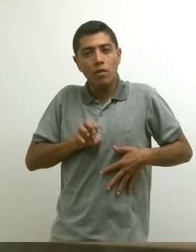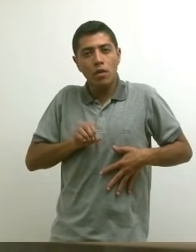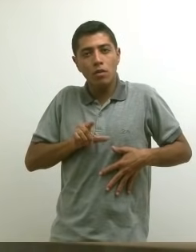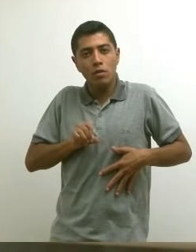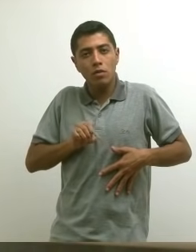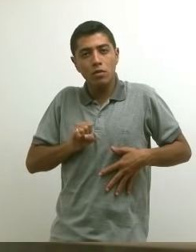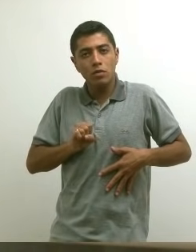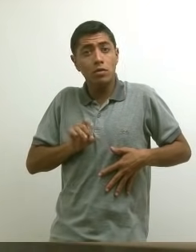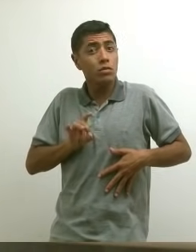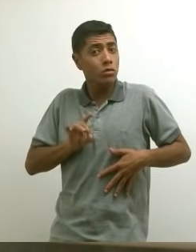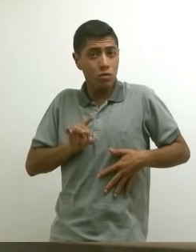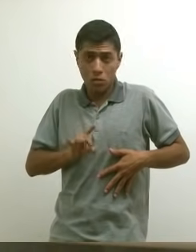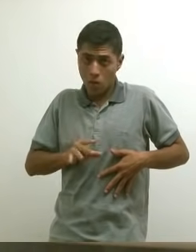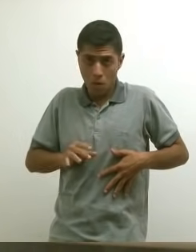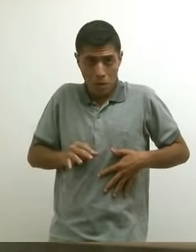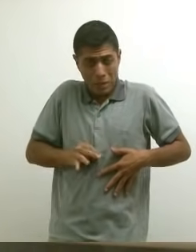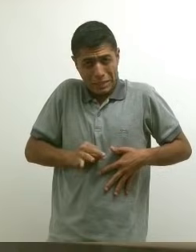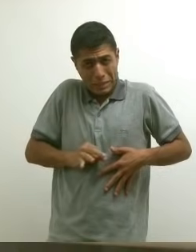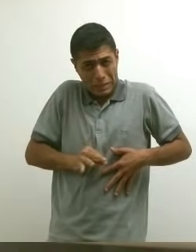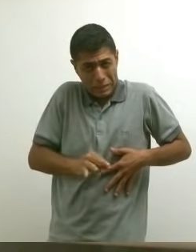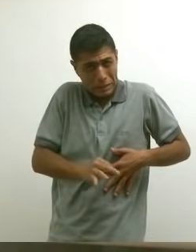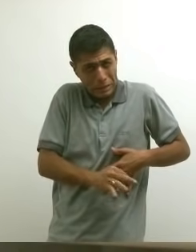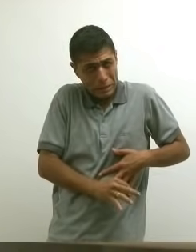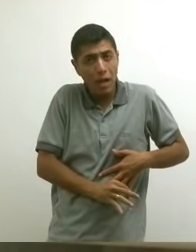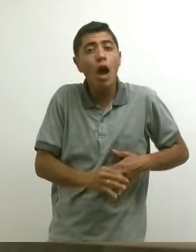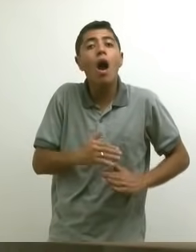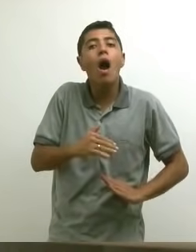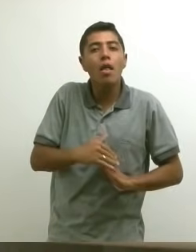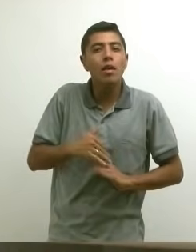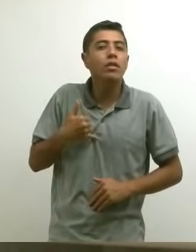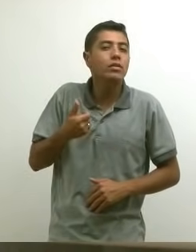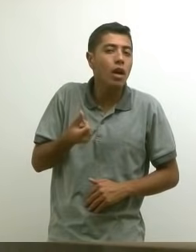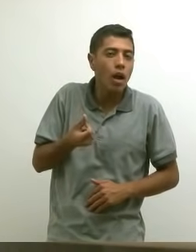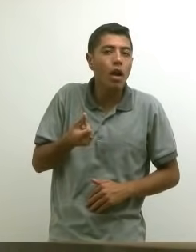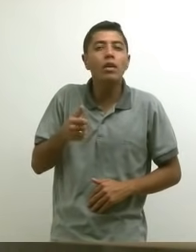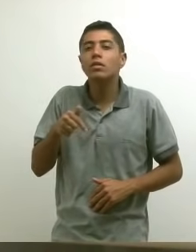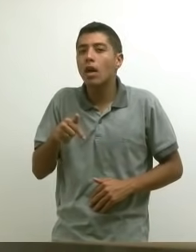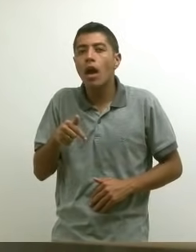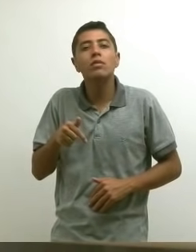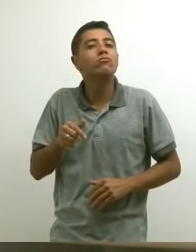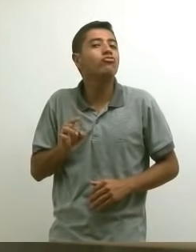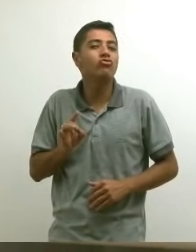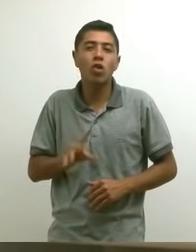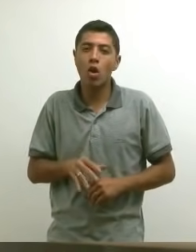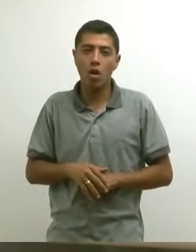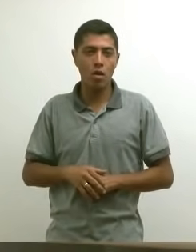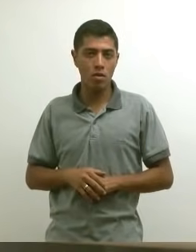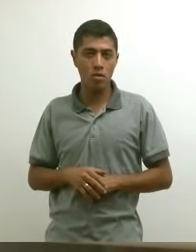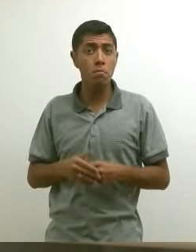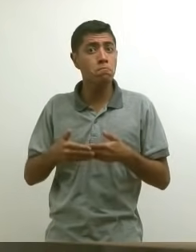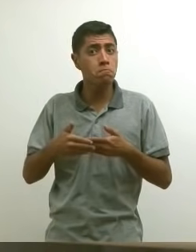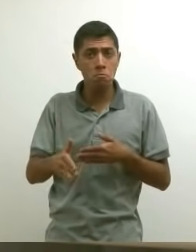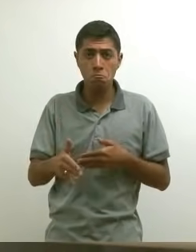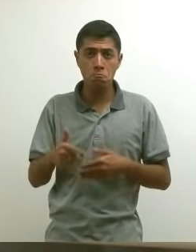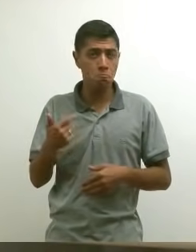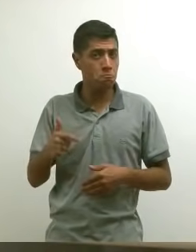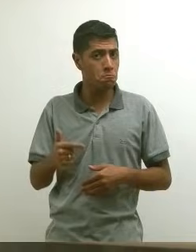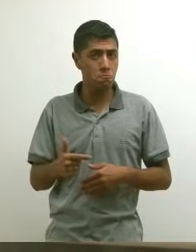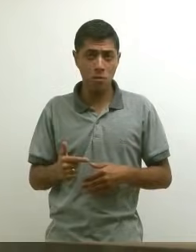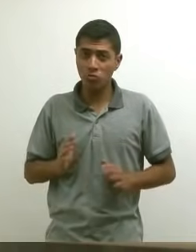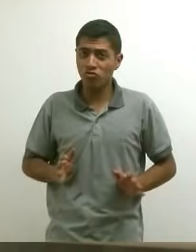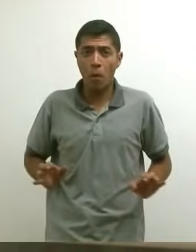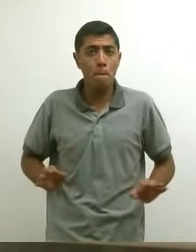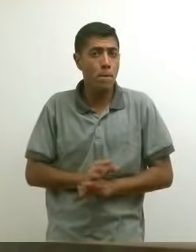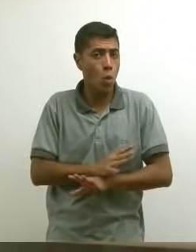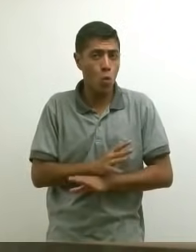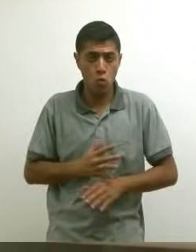do dem muita coisa fecha e aí a segunda infância é uma infância que não tem uma